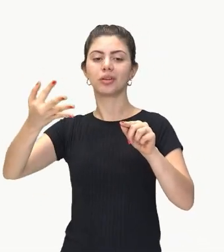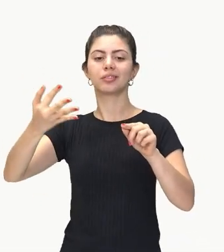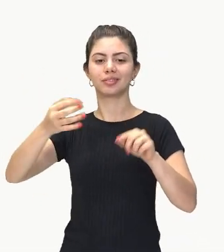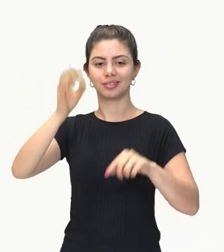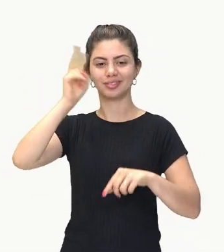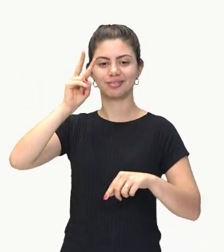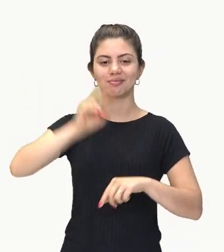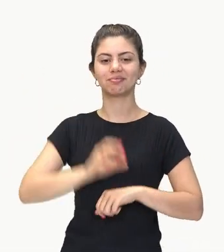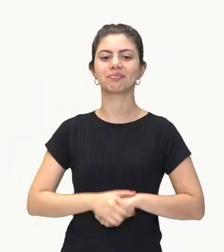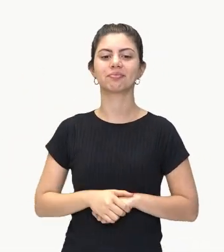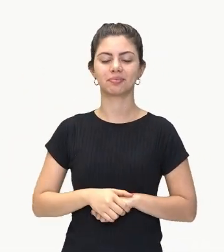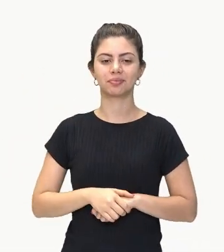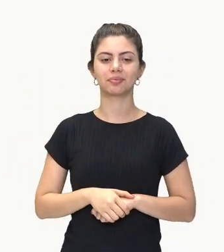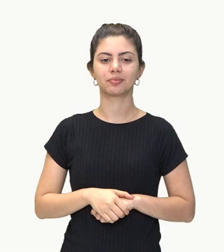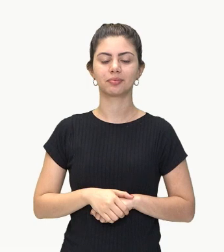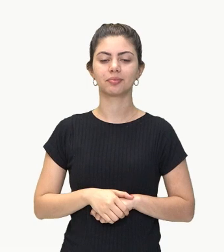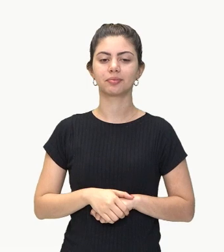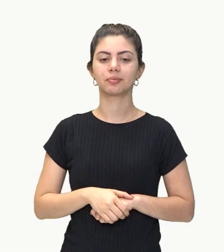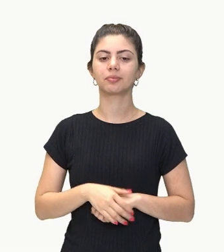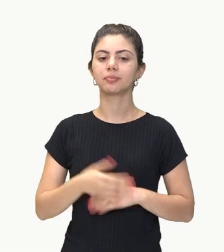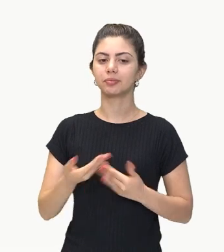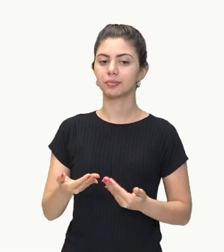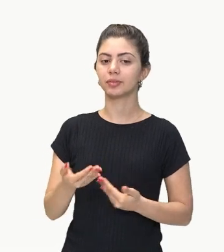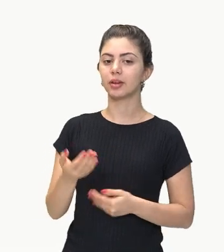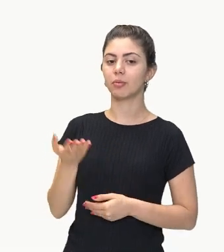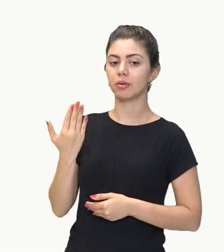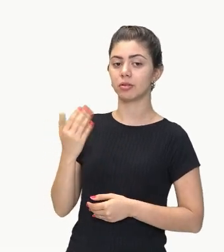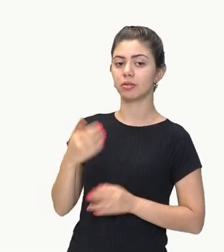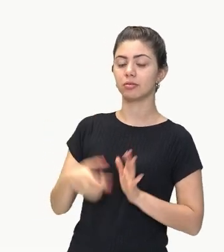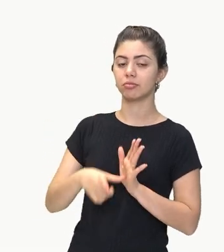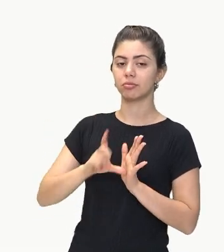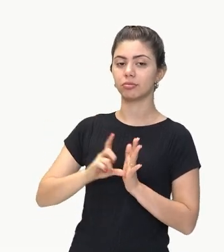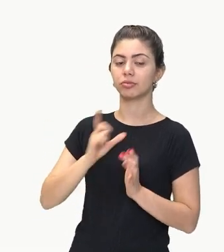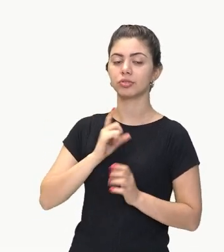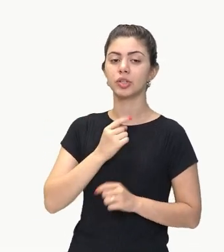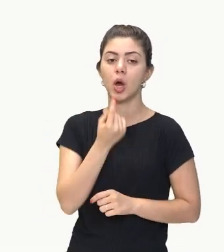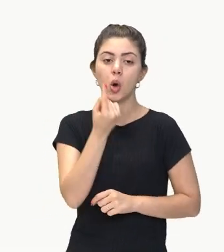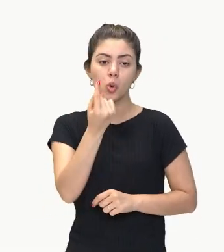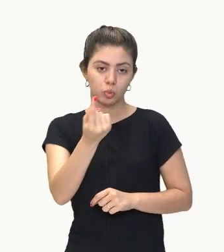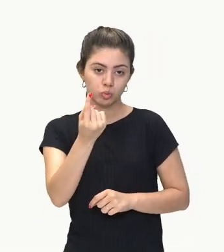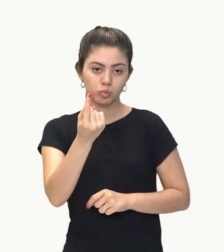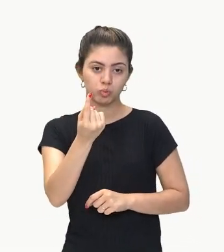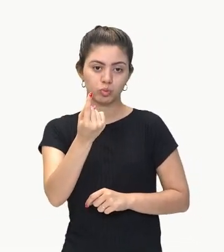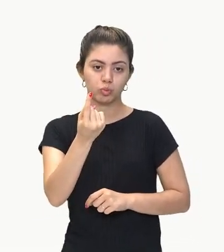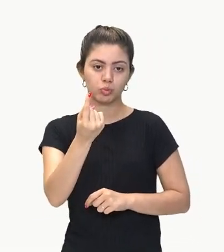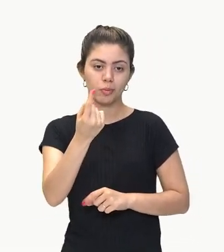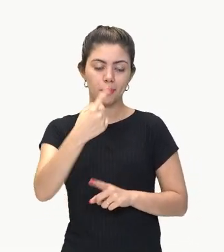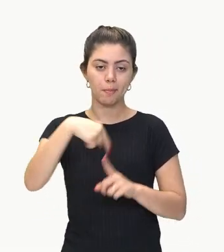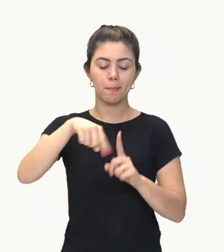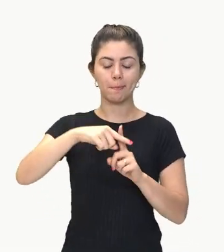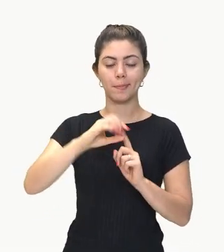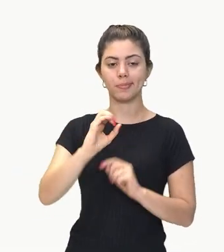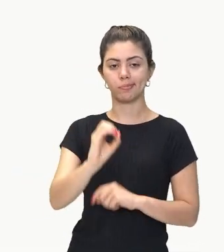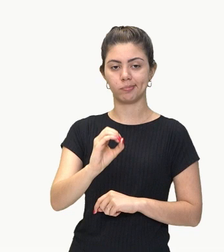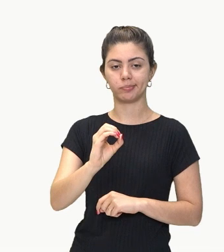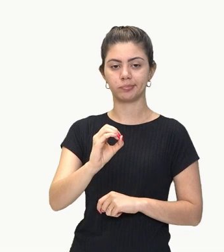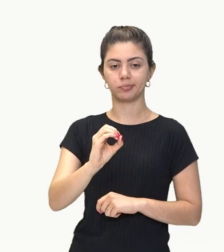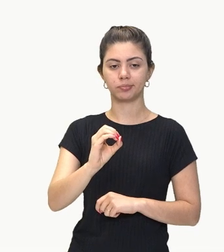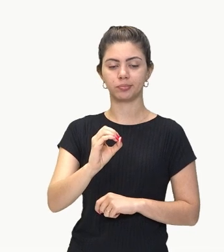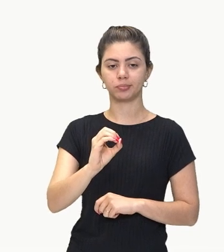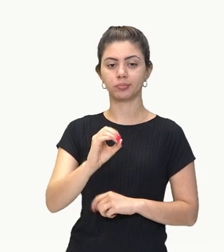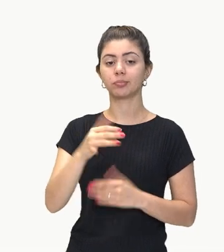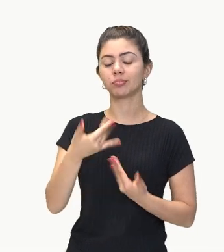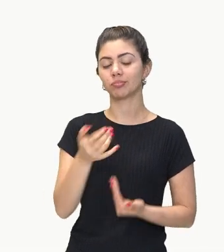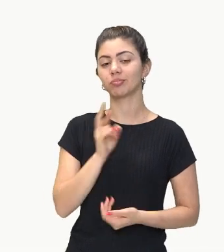fatores. Então, como aqui eu tinha uma casa decimal mais 0 casa decimal, o